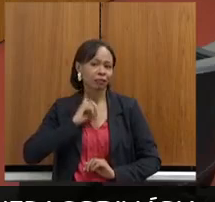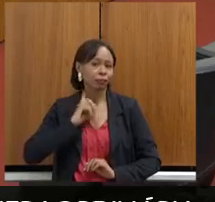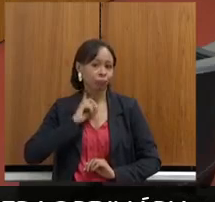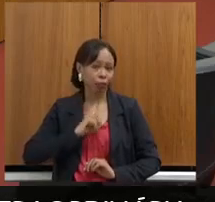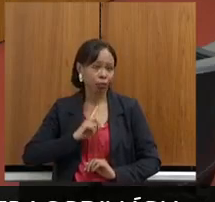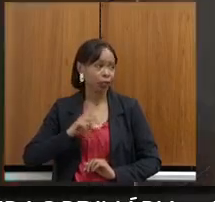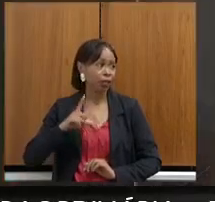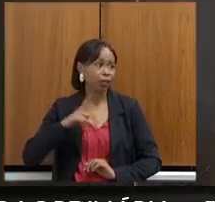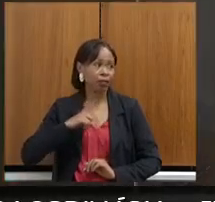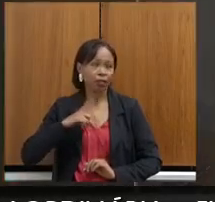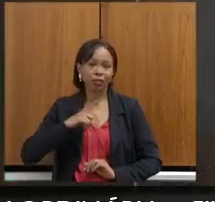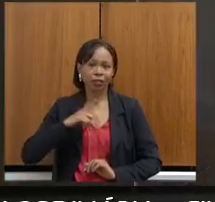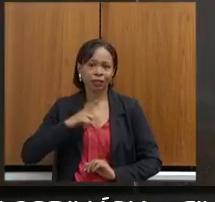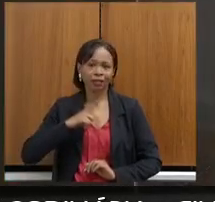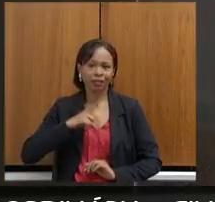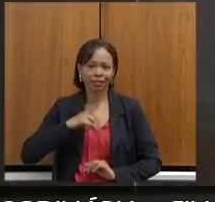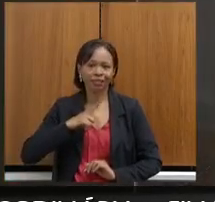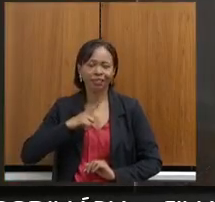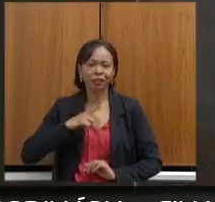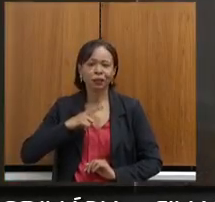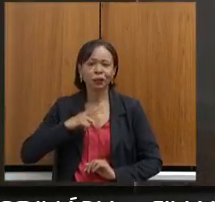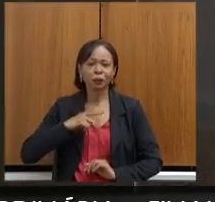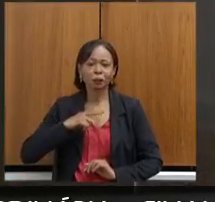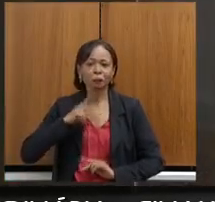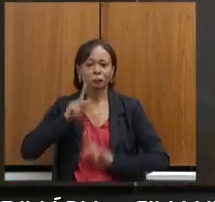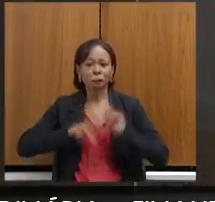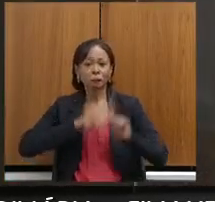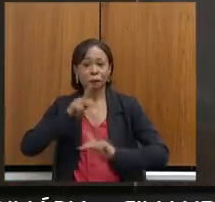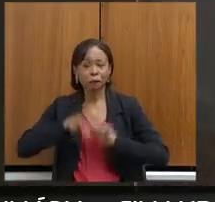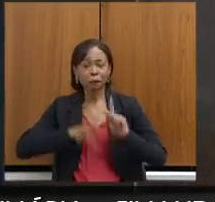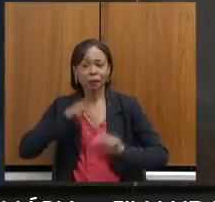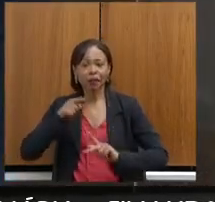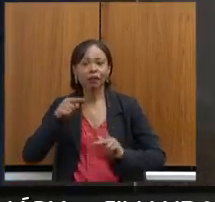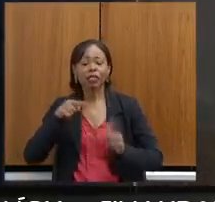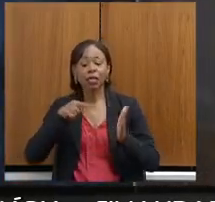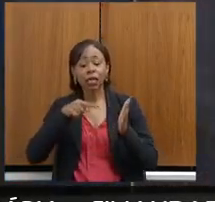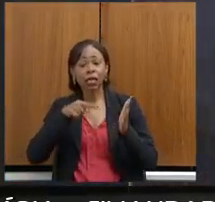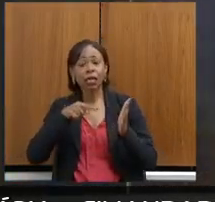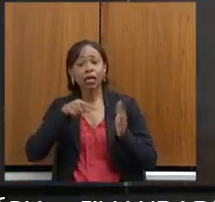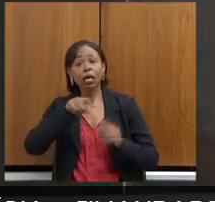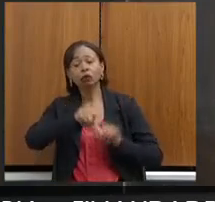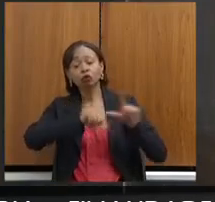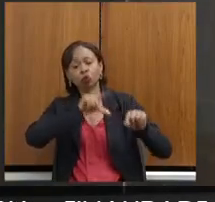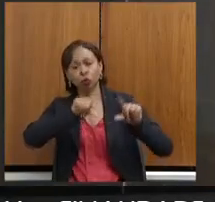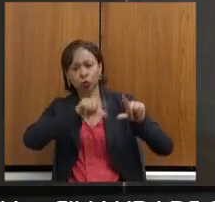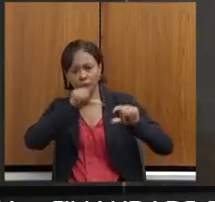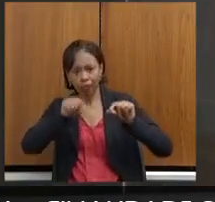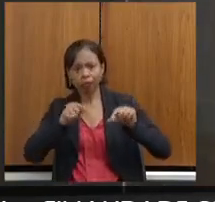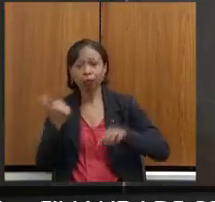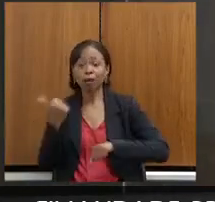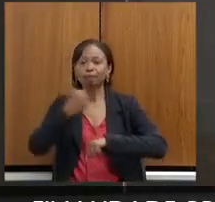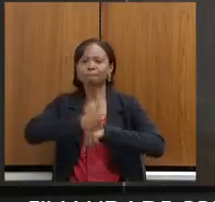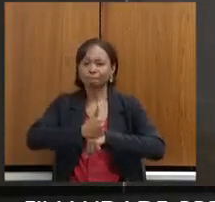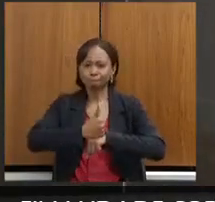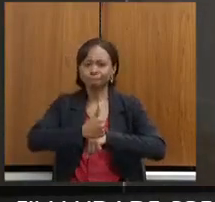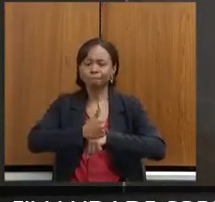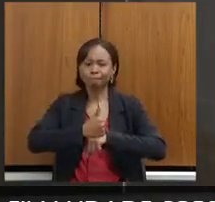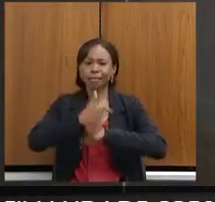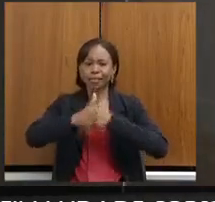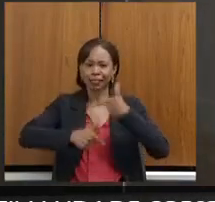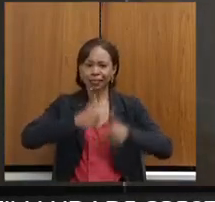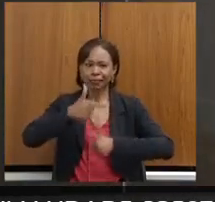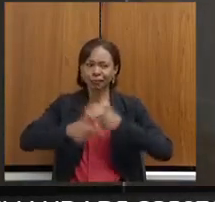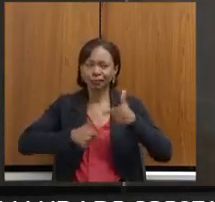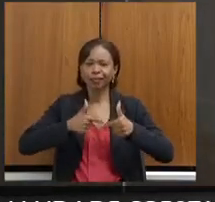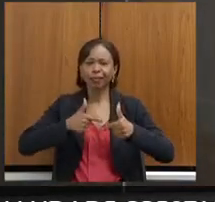né pessoas indicadas para estarem ocupando cargos relevantes nessa atividade tão importante